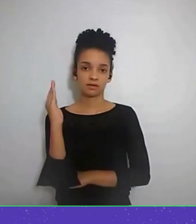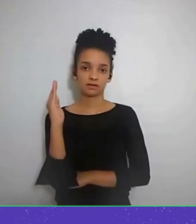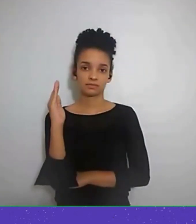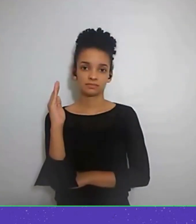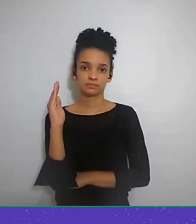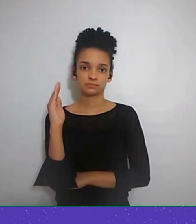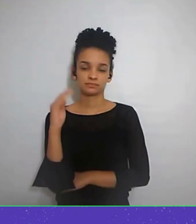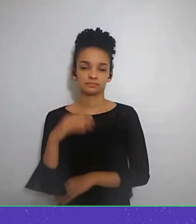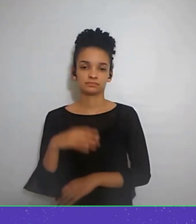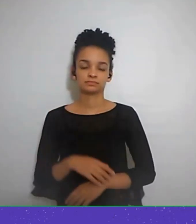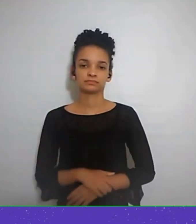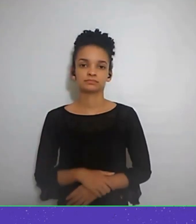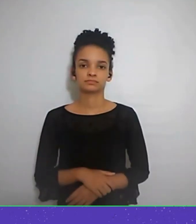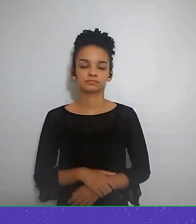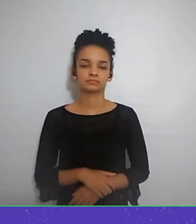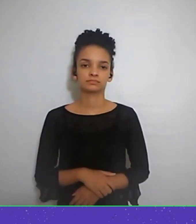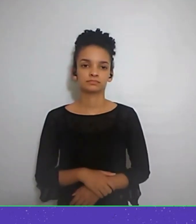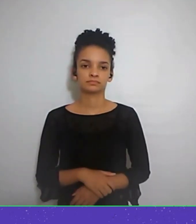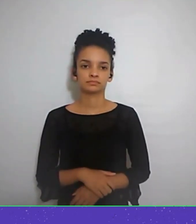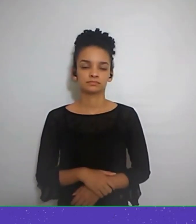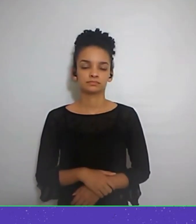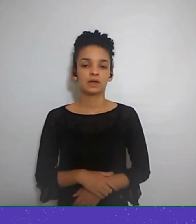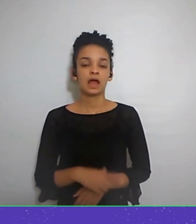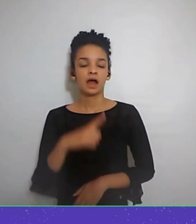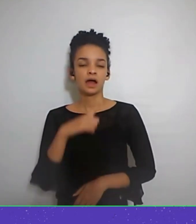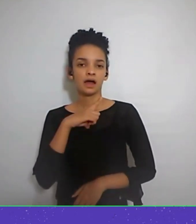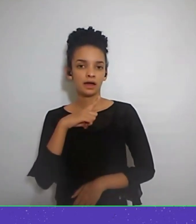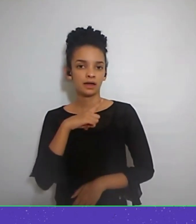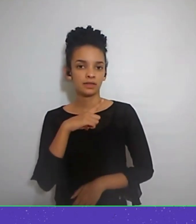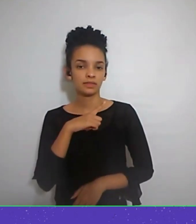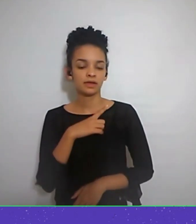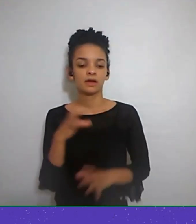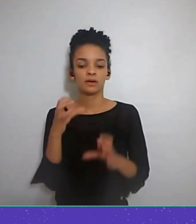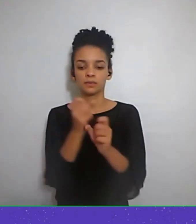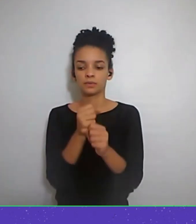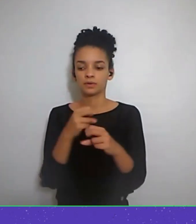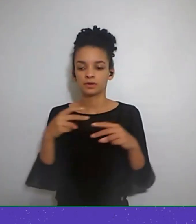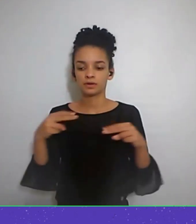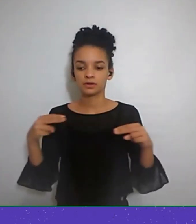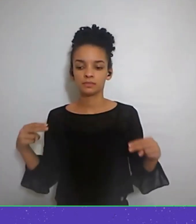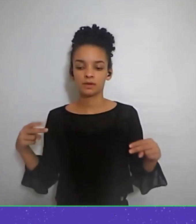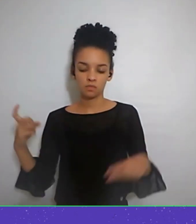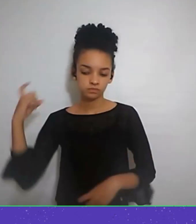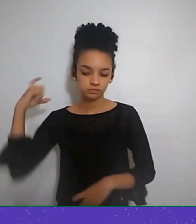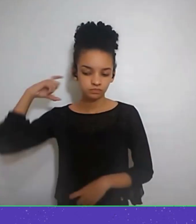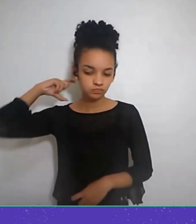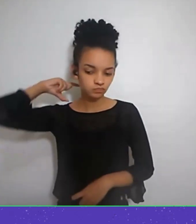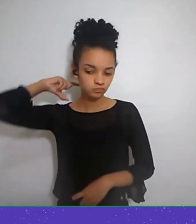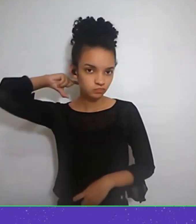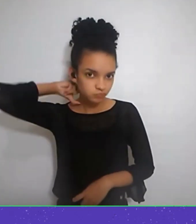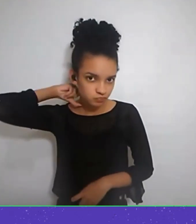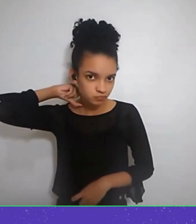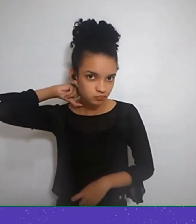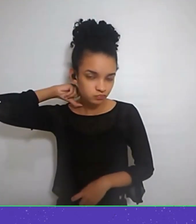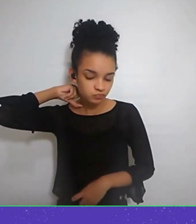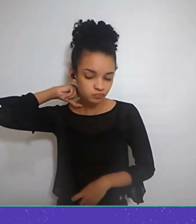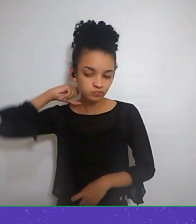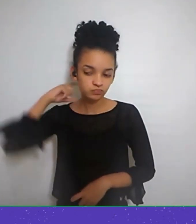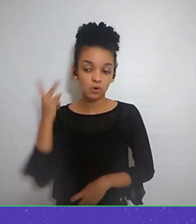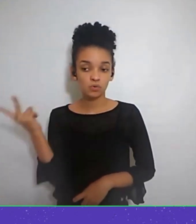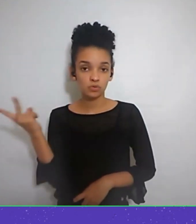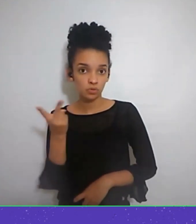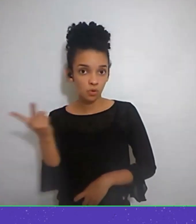mais experiente, um animal mais experiente, e colocado sobre o segundo animal menos experiente.